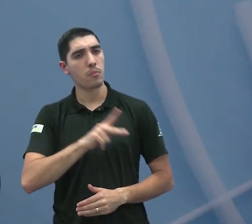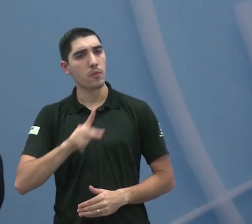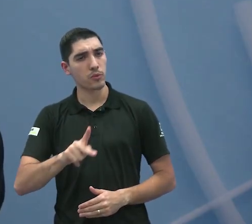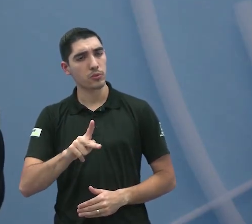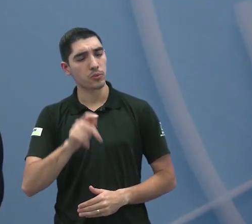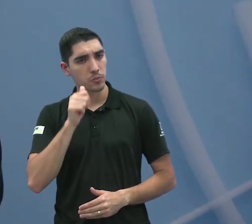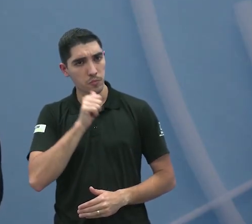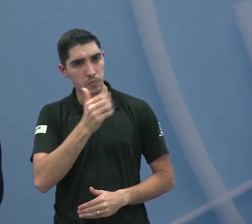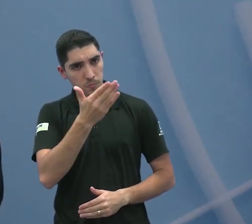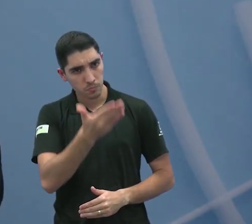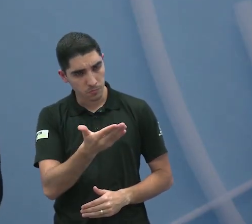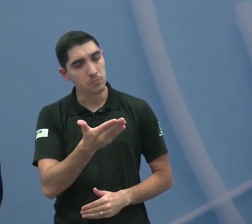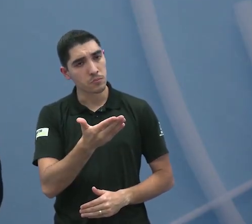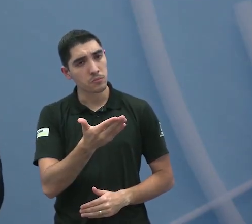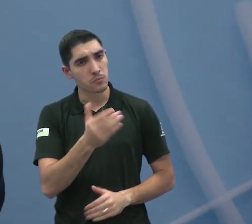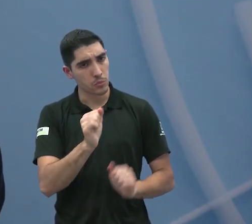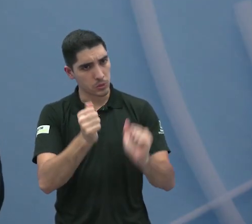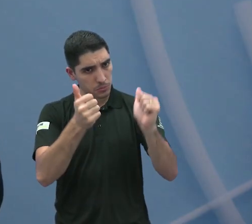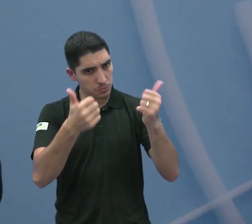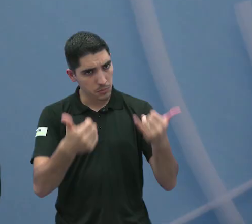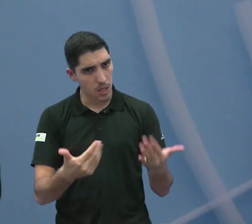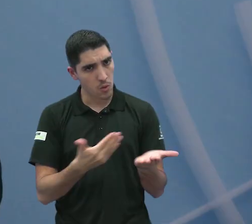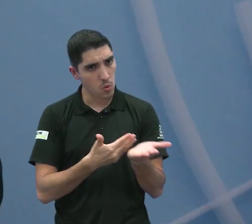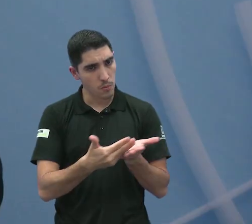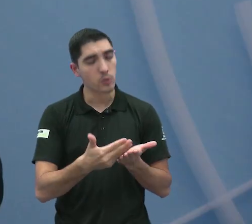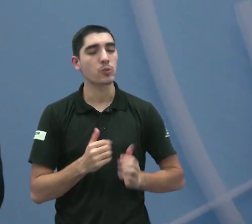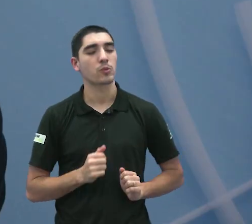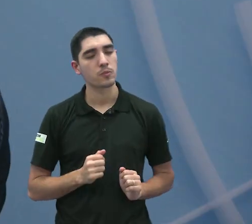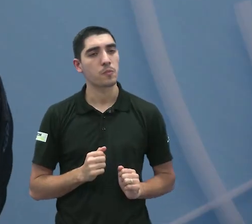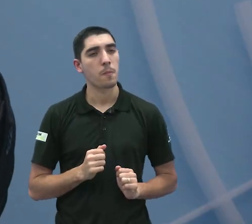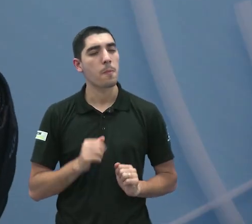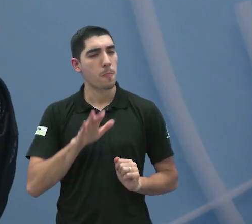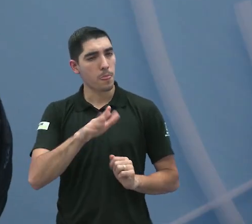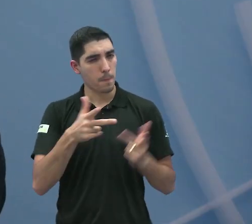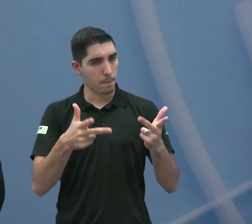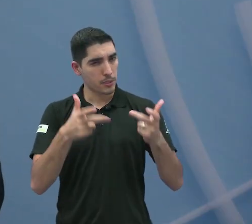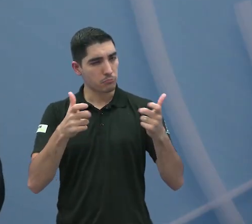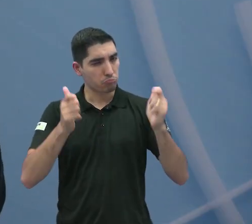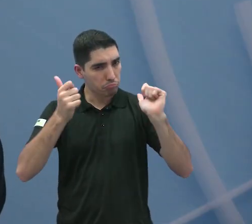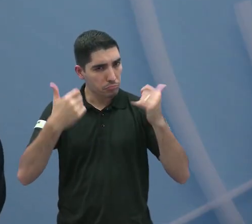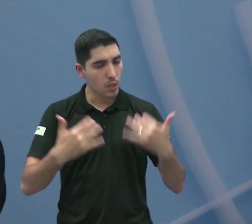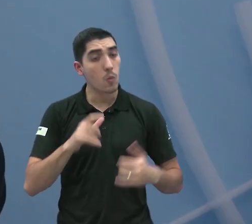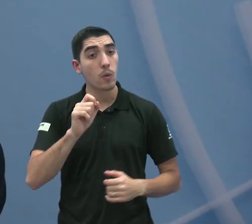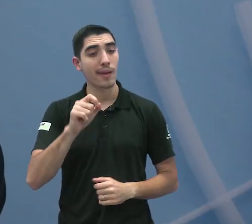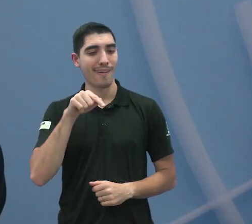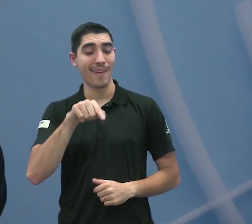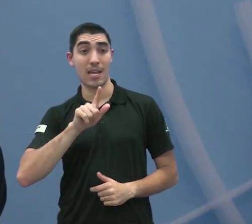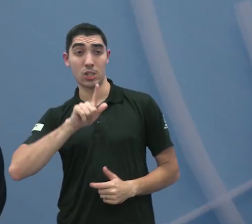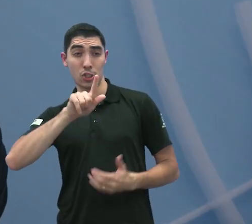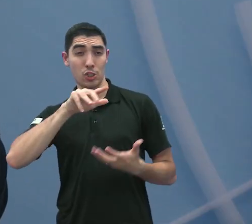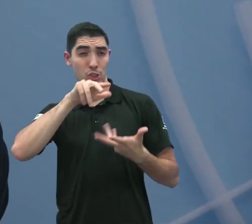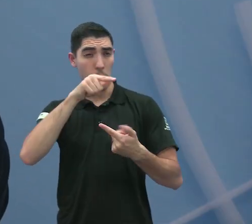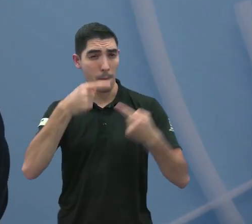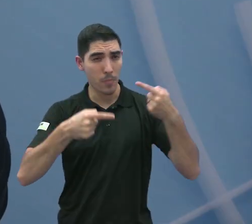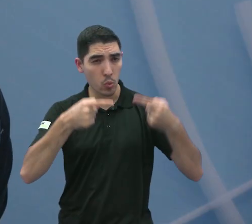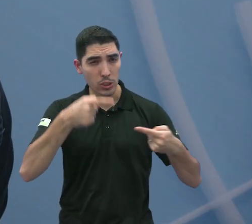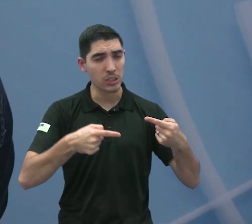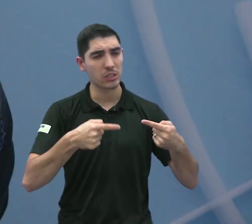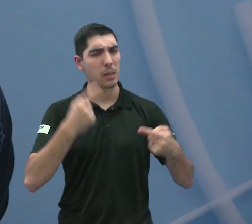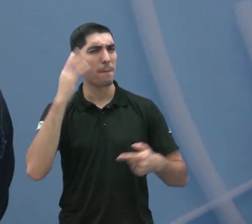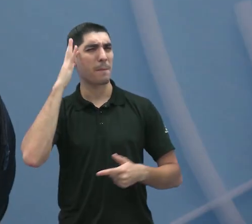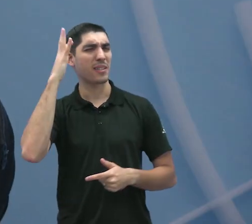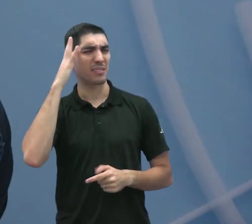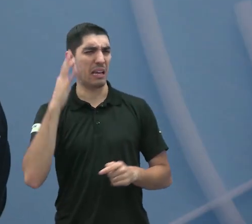professora. Como eu disse na apresentação, na nossa abertura, a geopolítica às vezes parece um assunto distante, né? Um